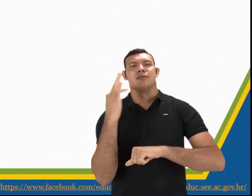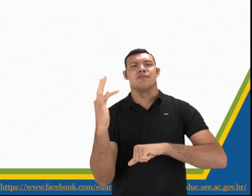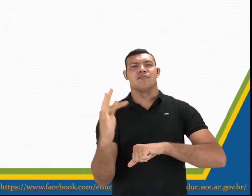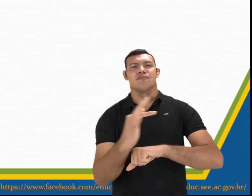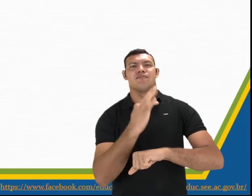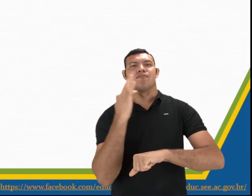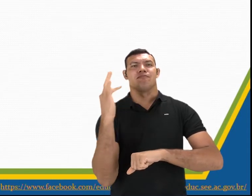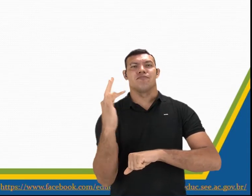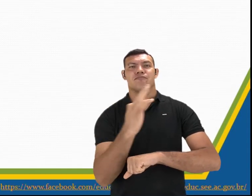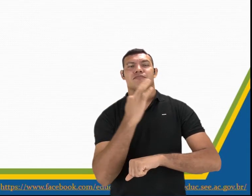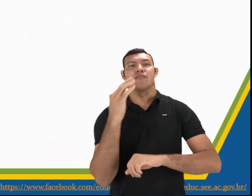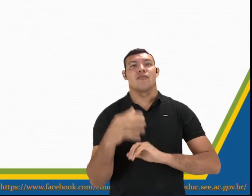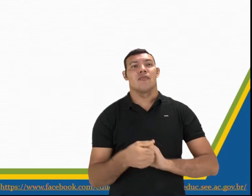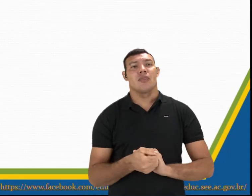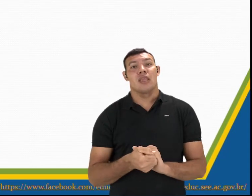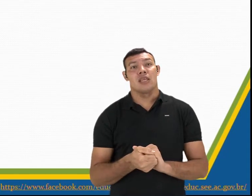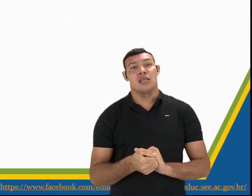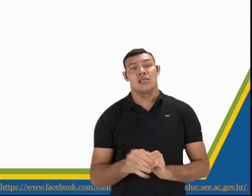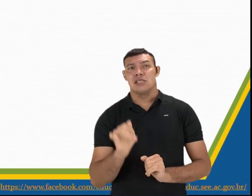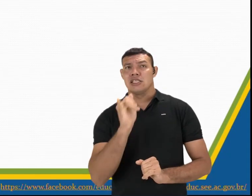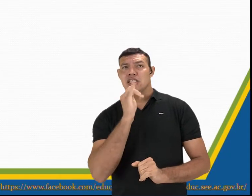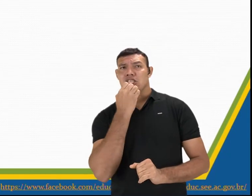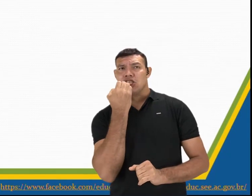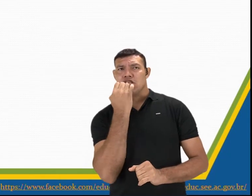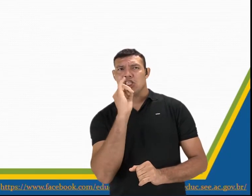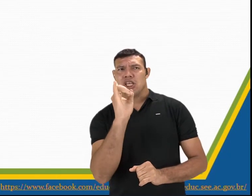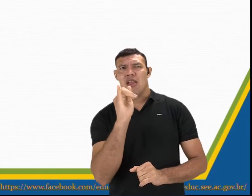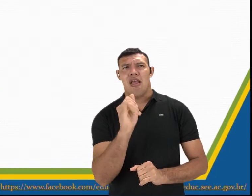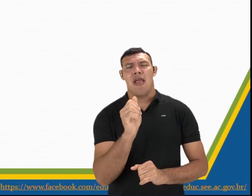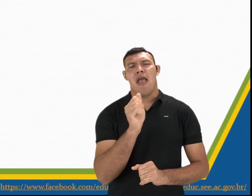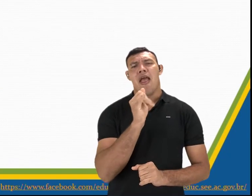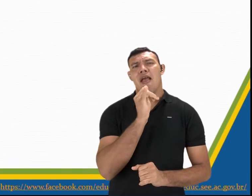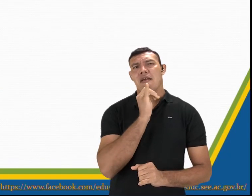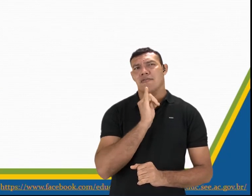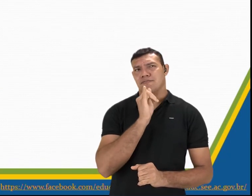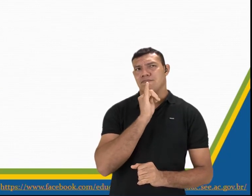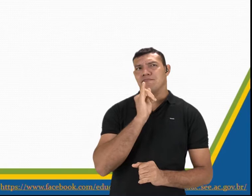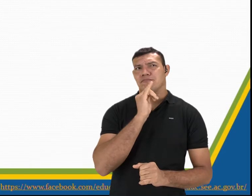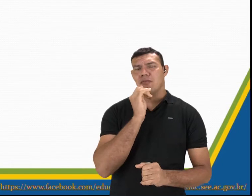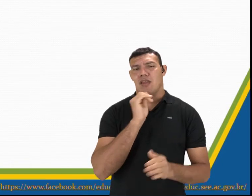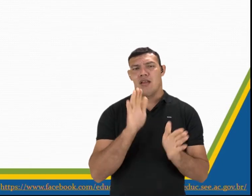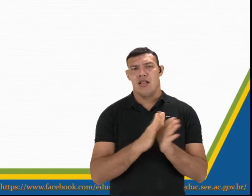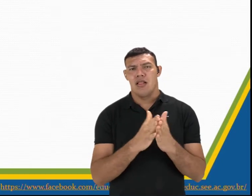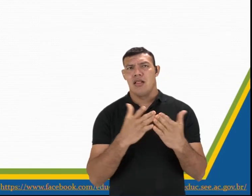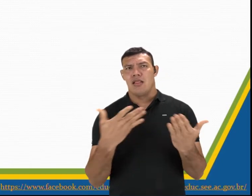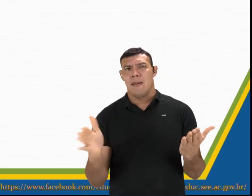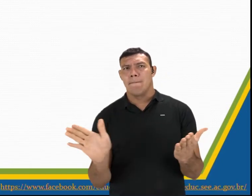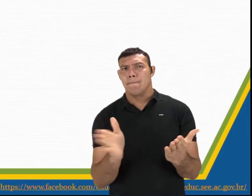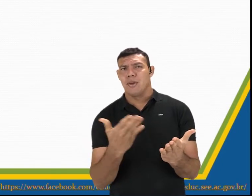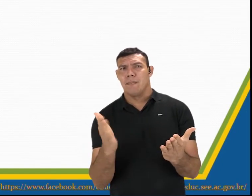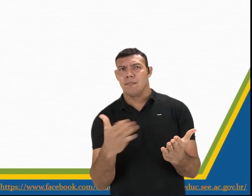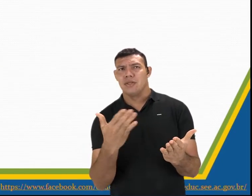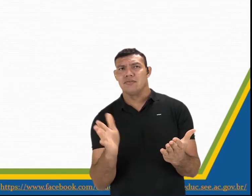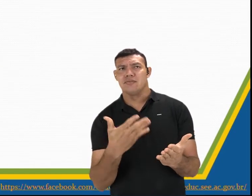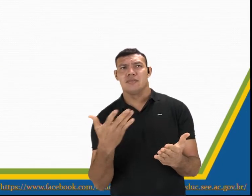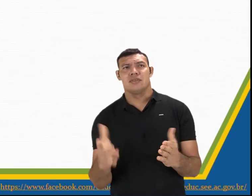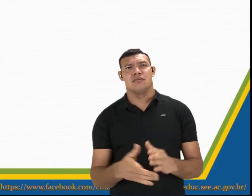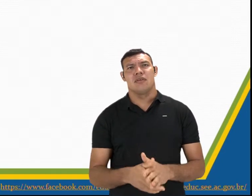público. Quando se trata, por exemplo, de uma notícia que foi impressa num livro didático, né, ou